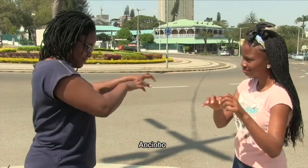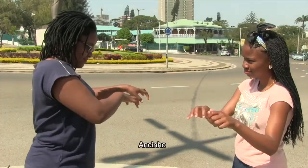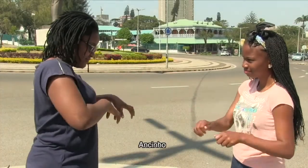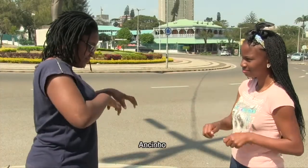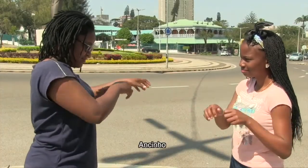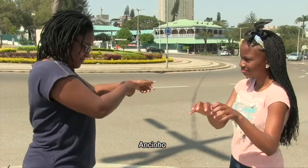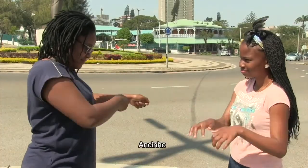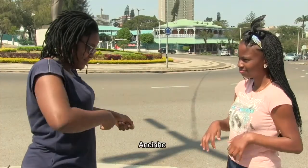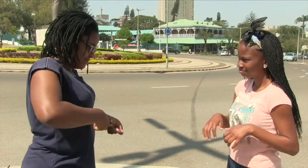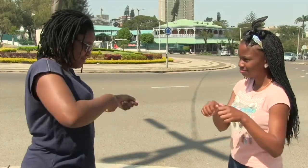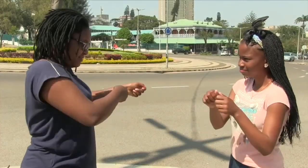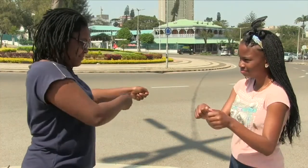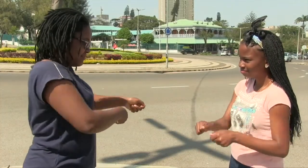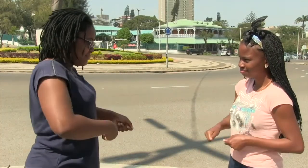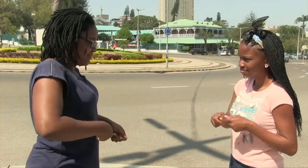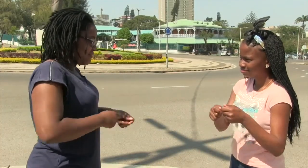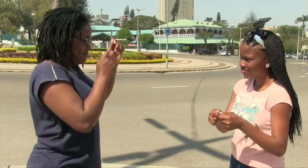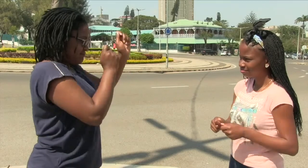Ansinho.